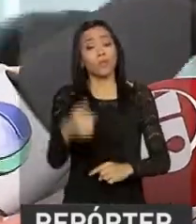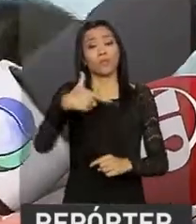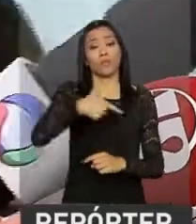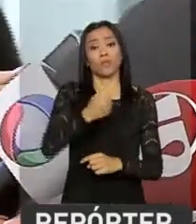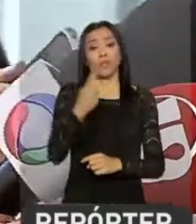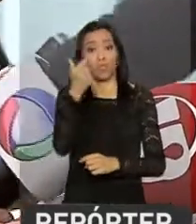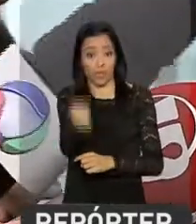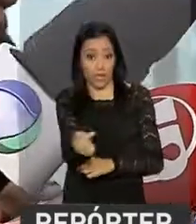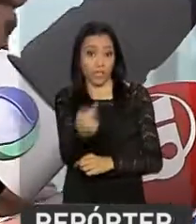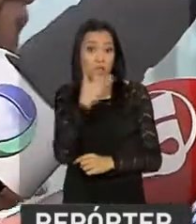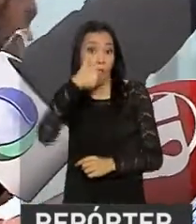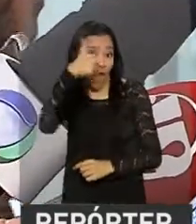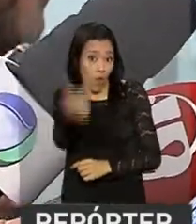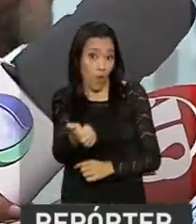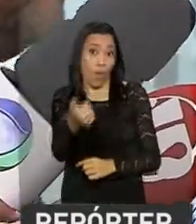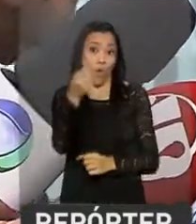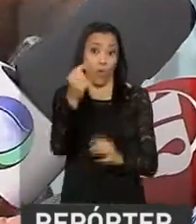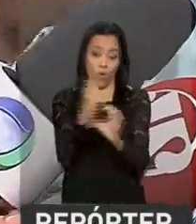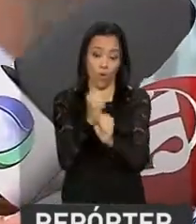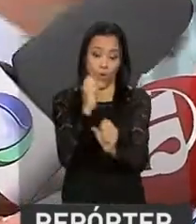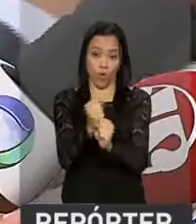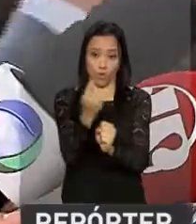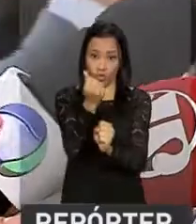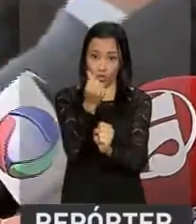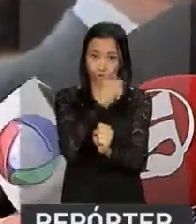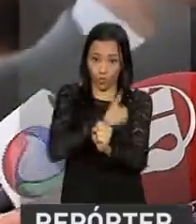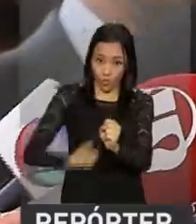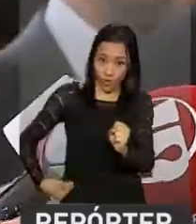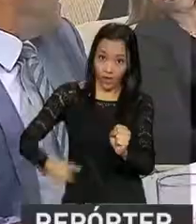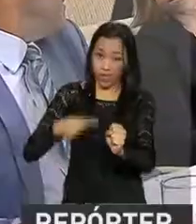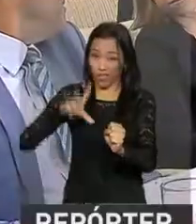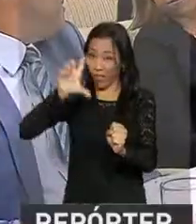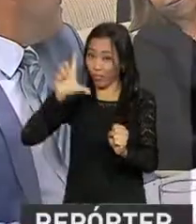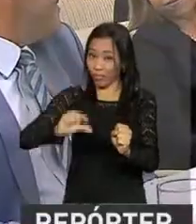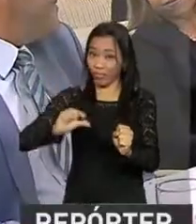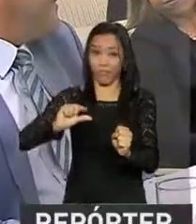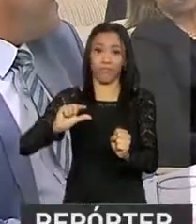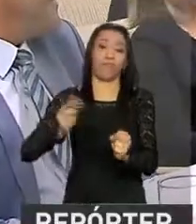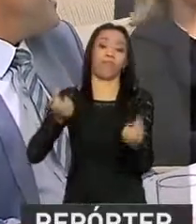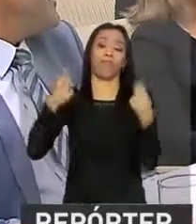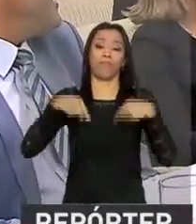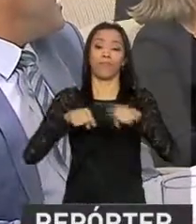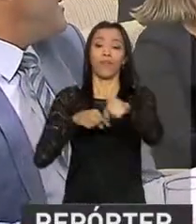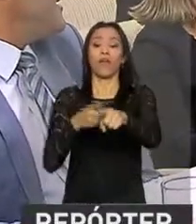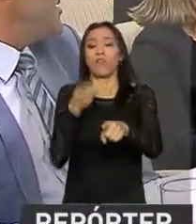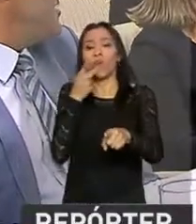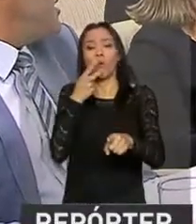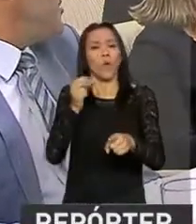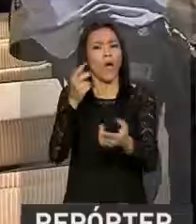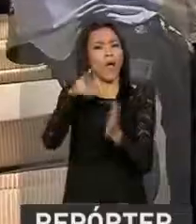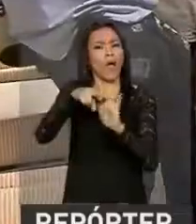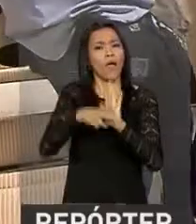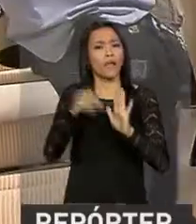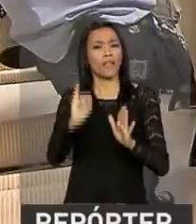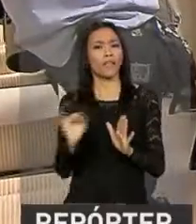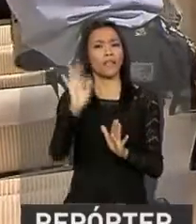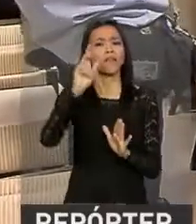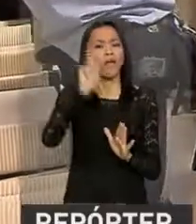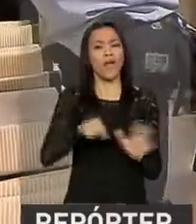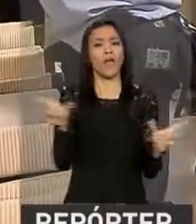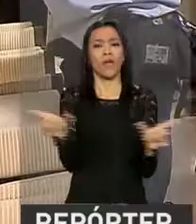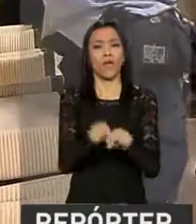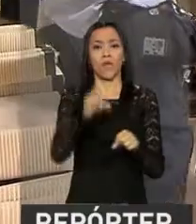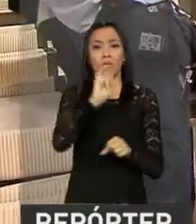receita seja melhor do que agora a receita agora é uma das mais baixas o índice de inflação utilizado será o especial dos 12 meses